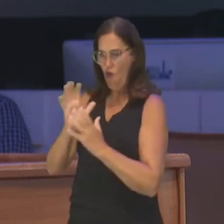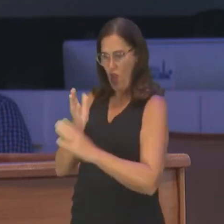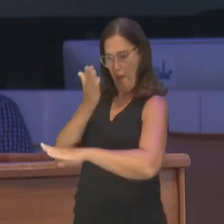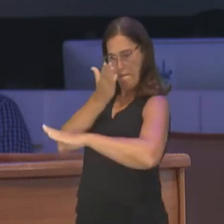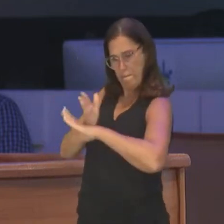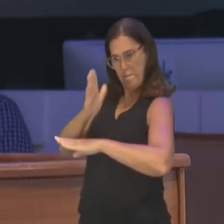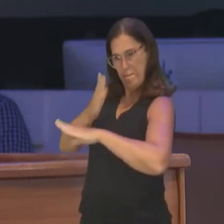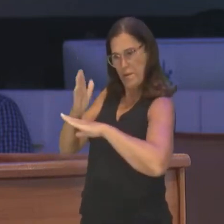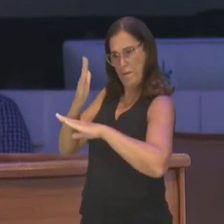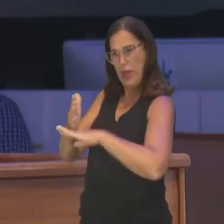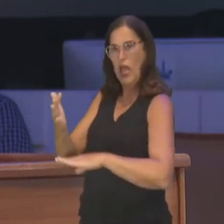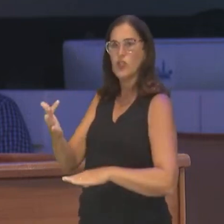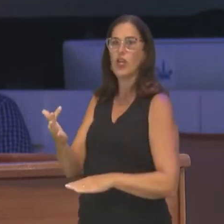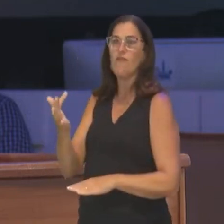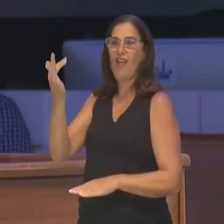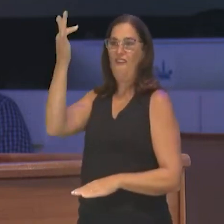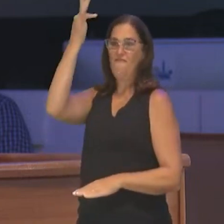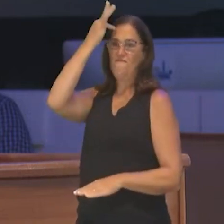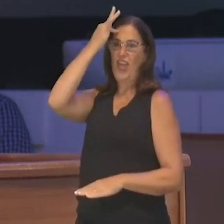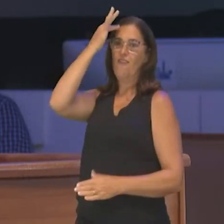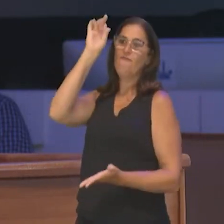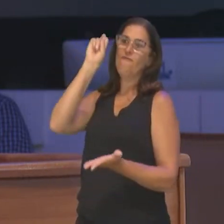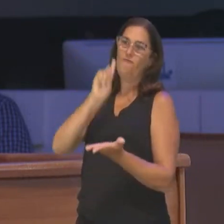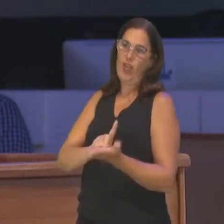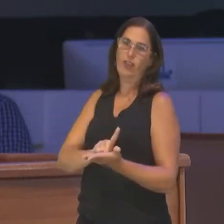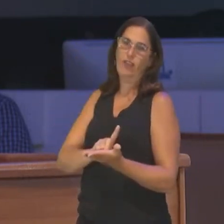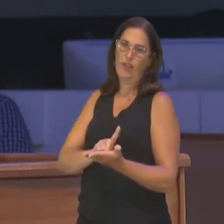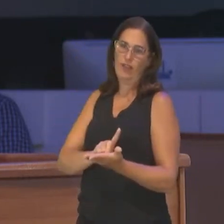da nossa fé.